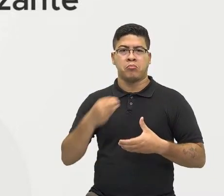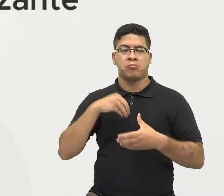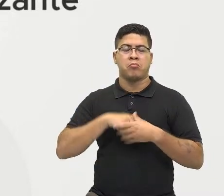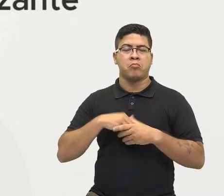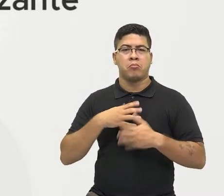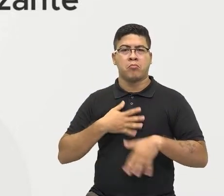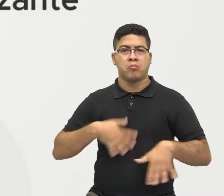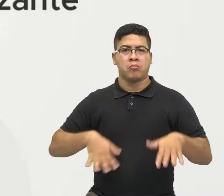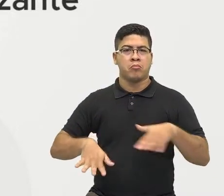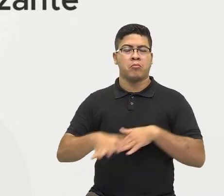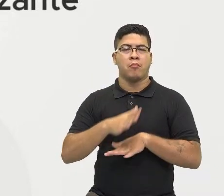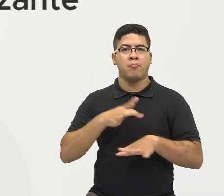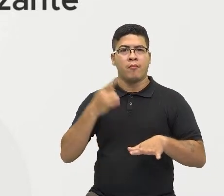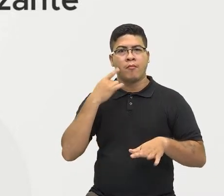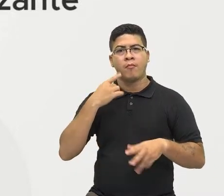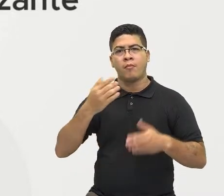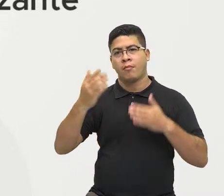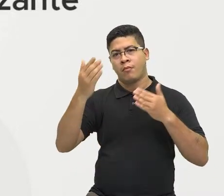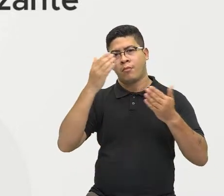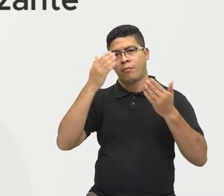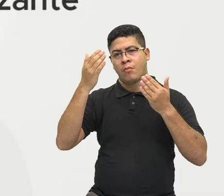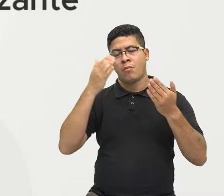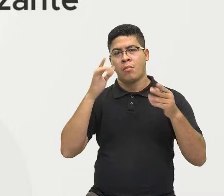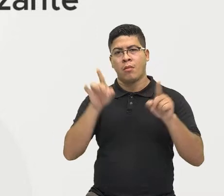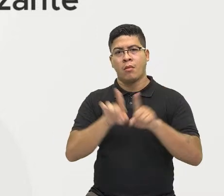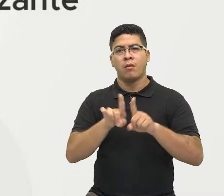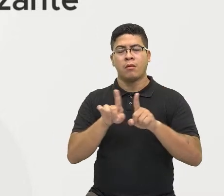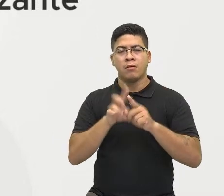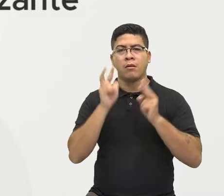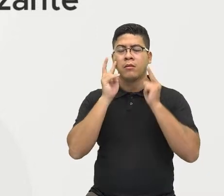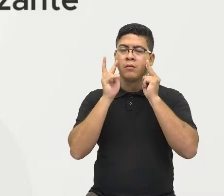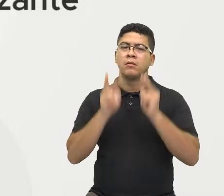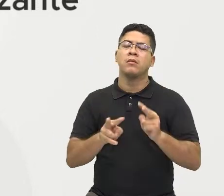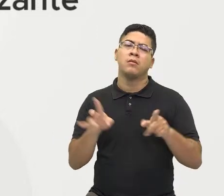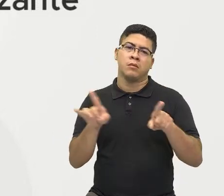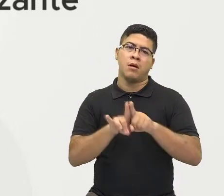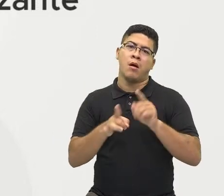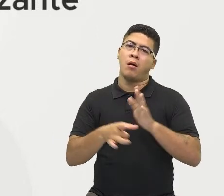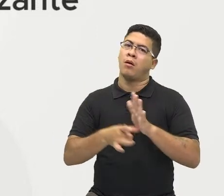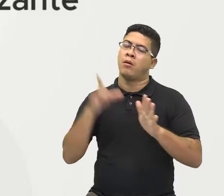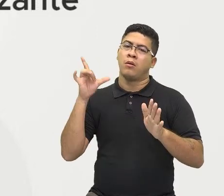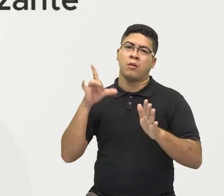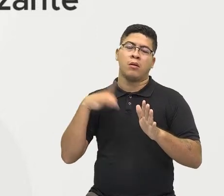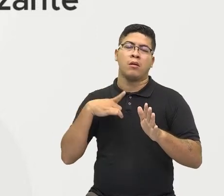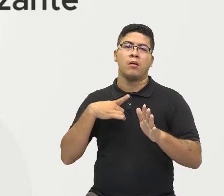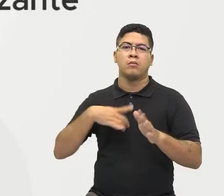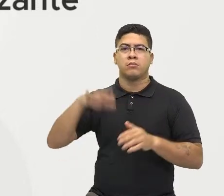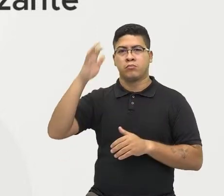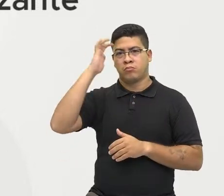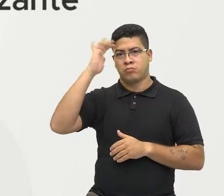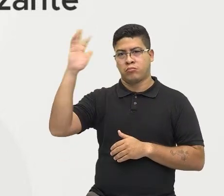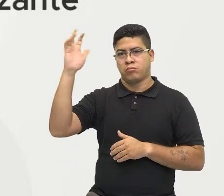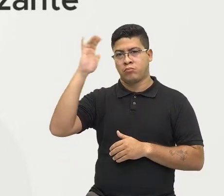com esse viés psicológico, a gente viu muito disso lá no surrealismo, né?